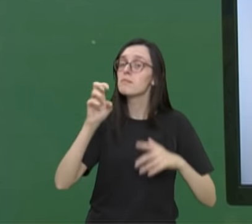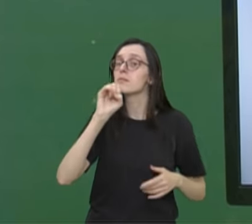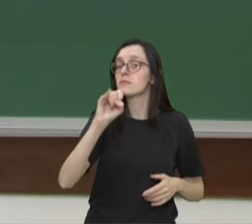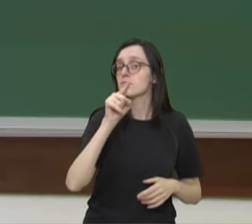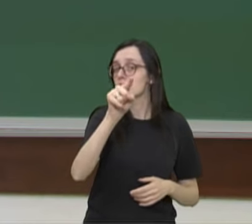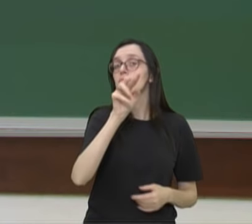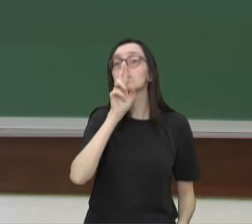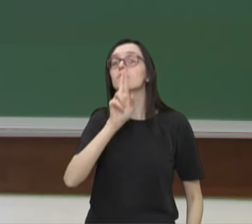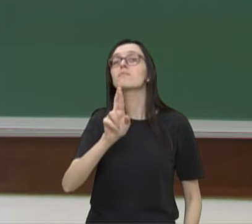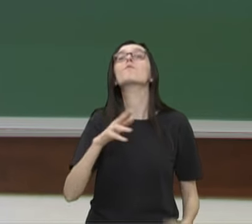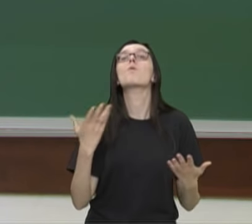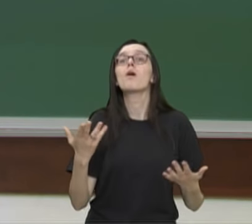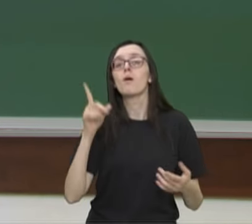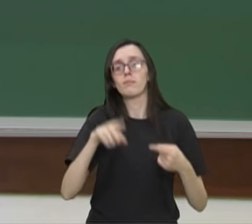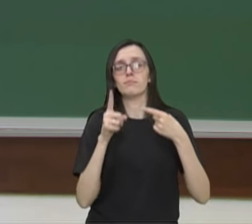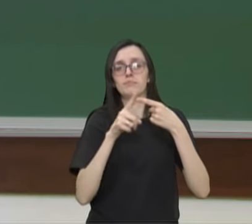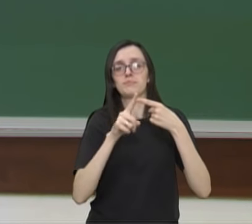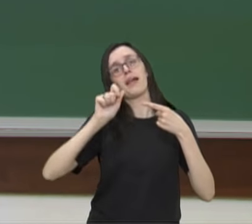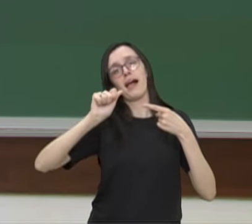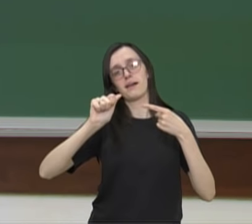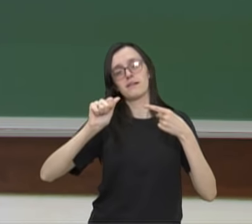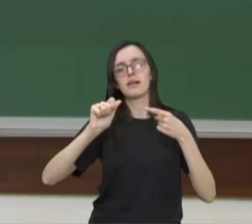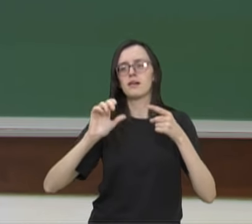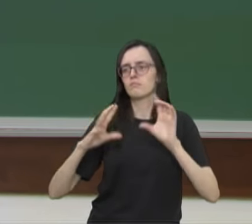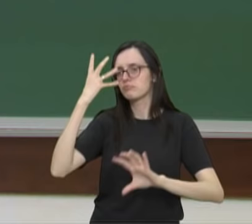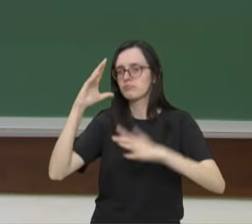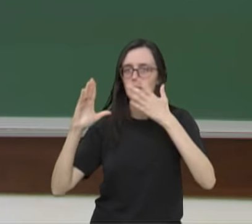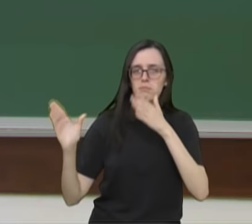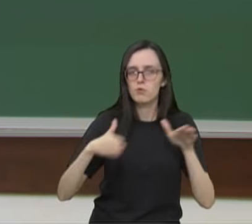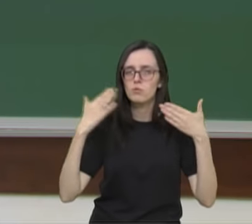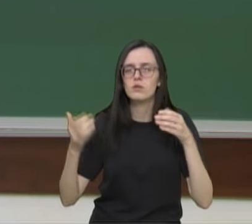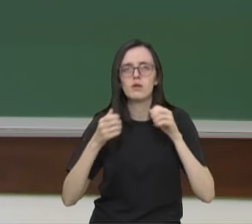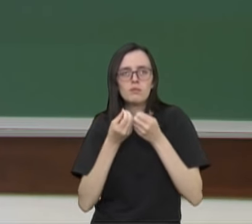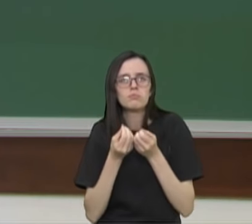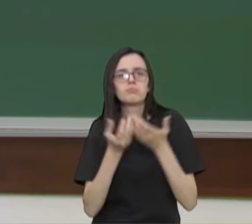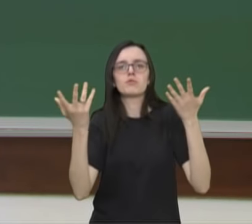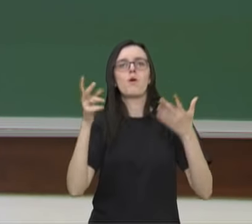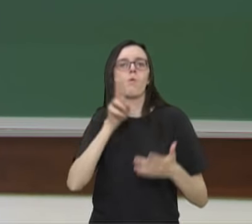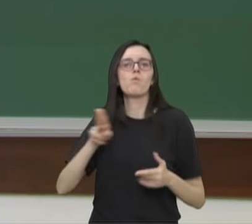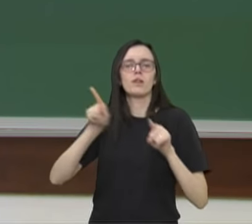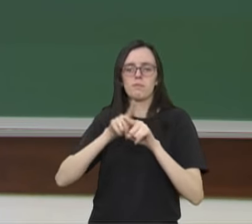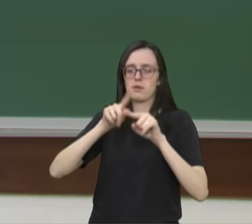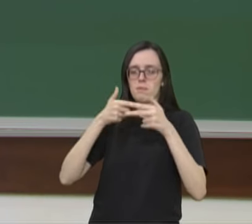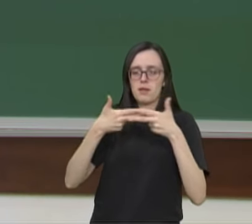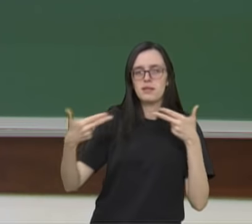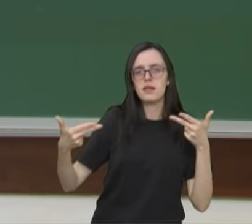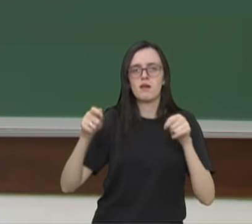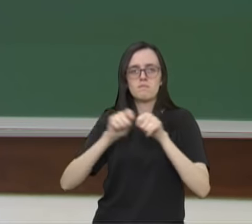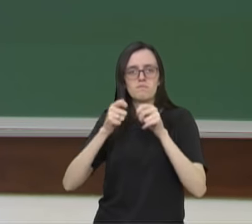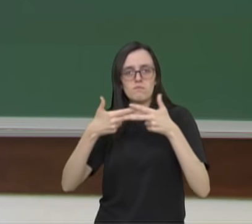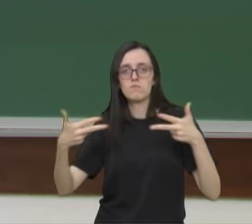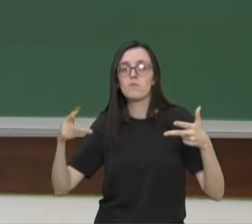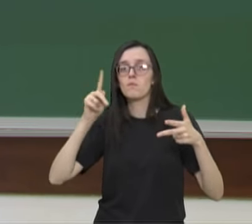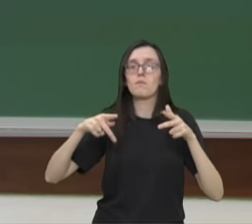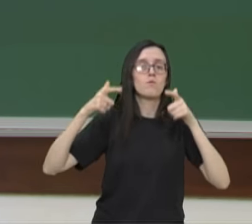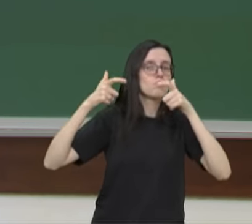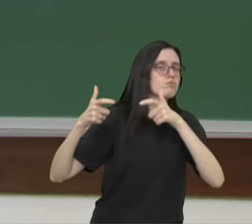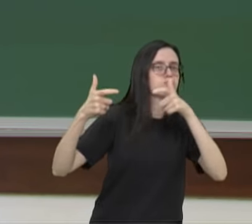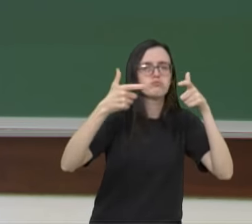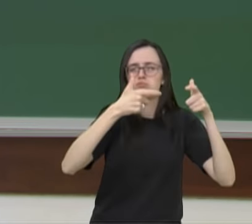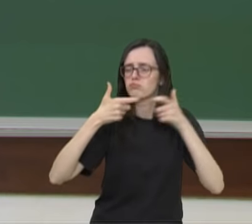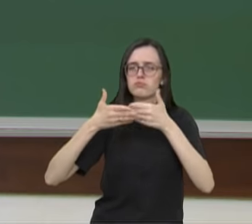que respondeu a letra a os fenômenos de produção distribuição e consumo dos bens e serviços por todo o espaço